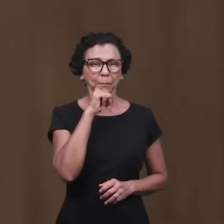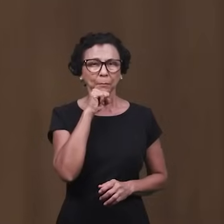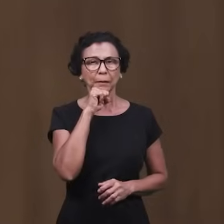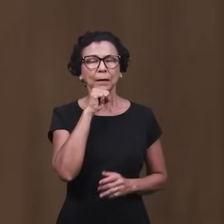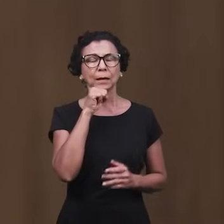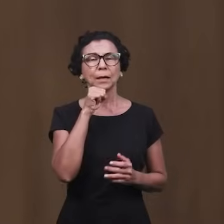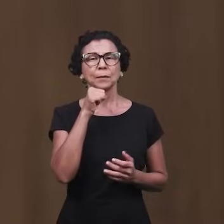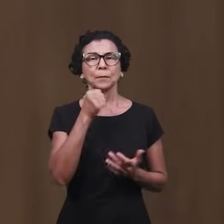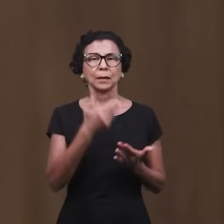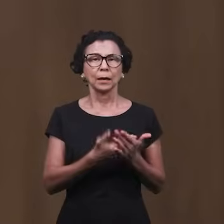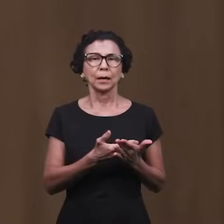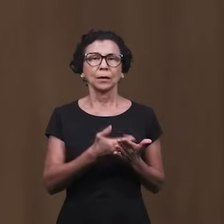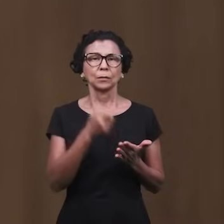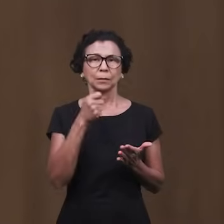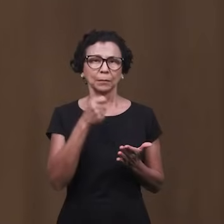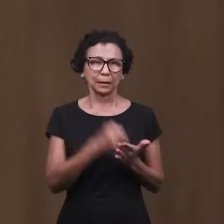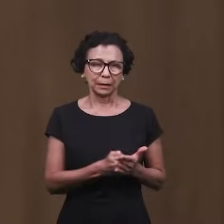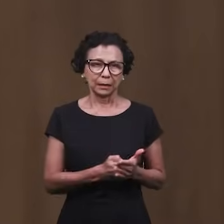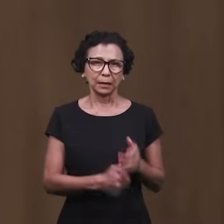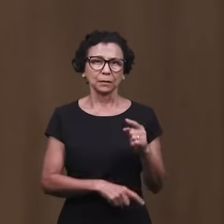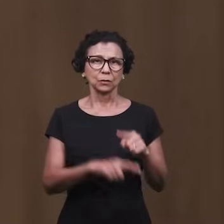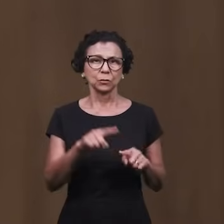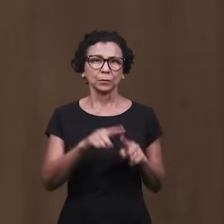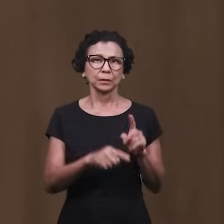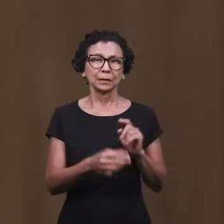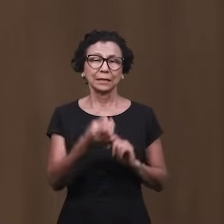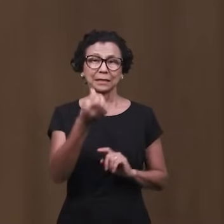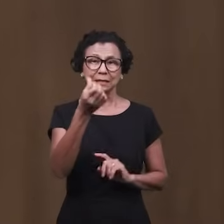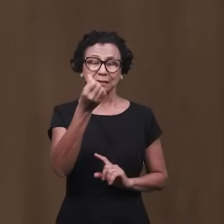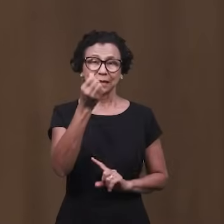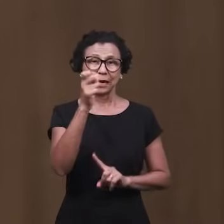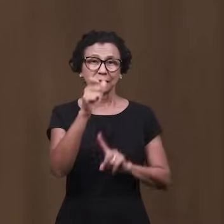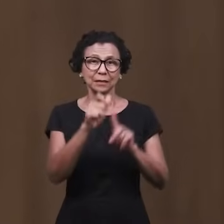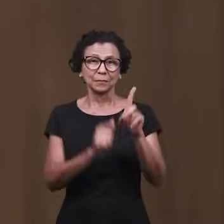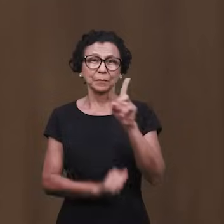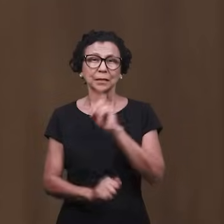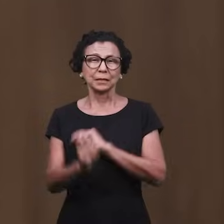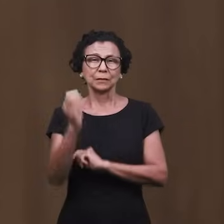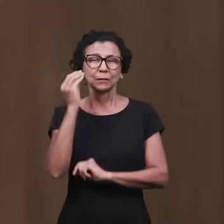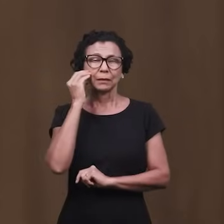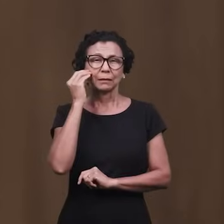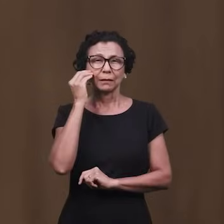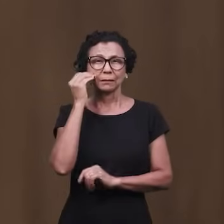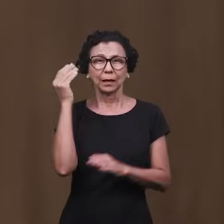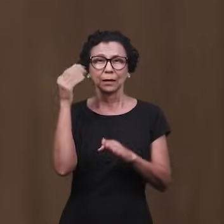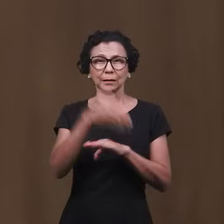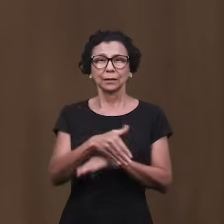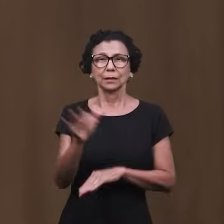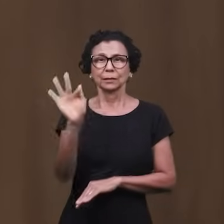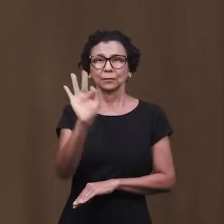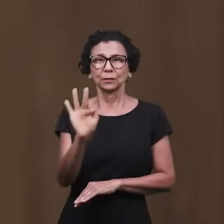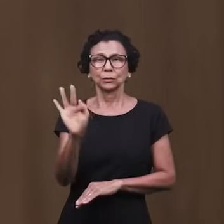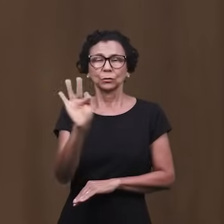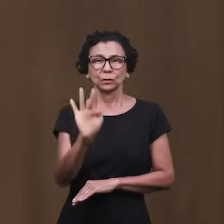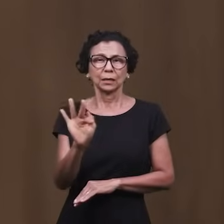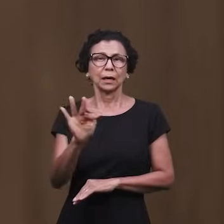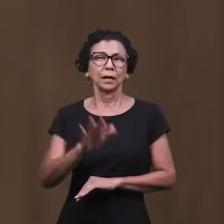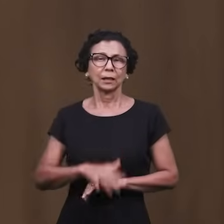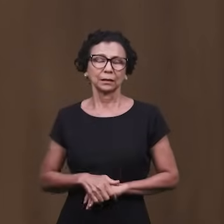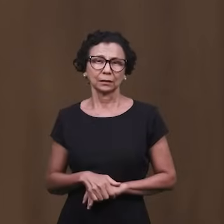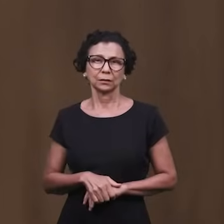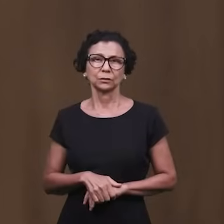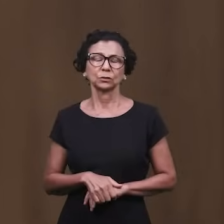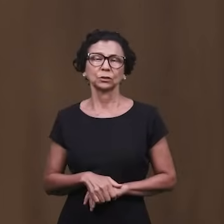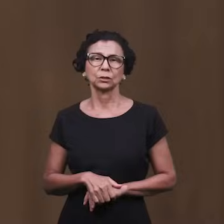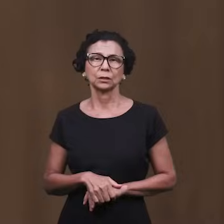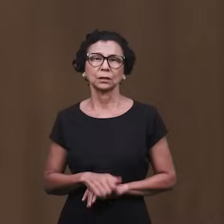para mim, que em 6 meses eu tentaria entrar na faculdade aqui do estado de música, para um